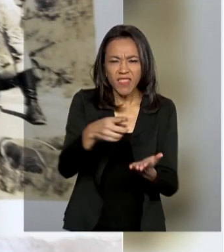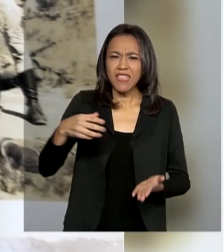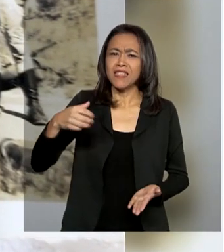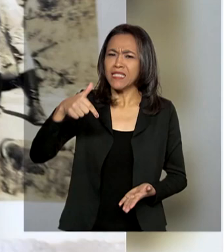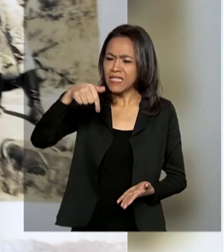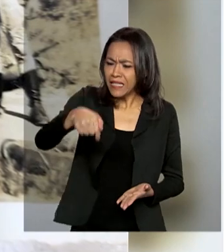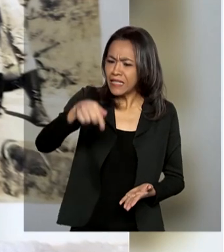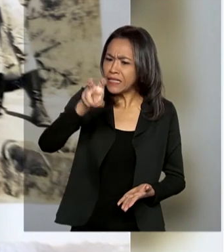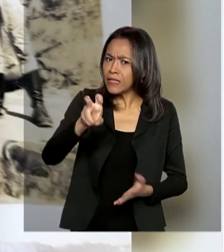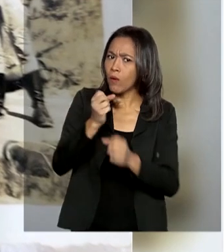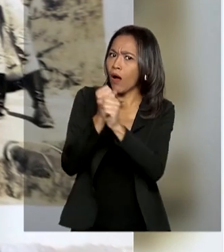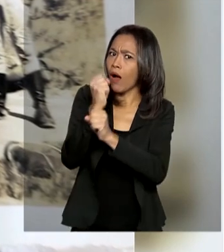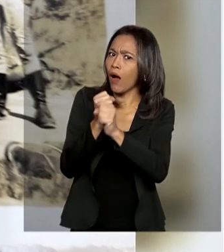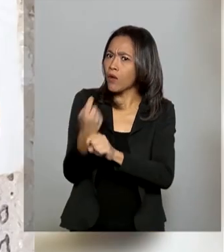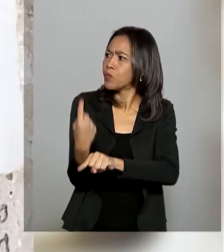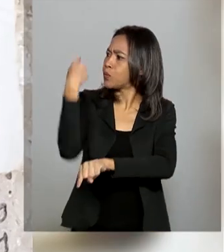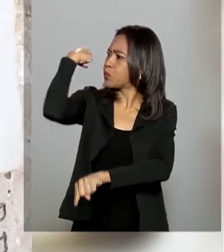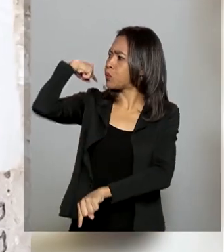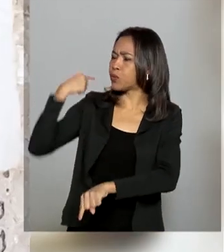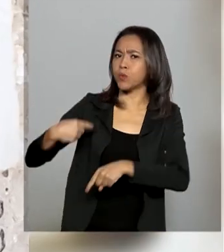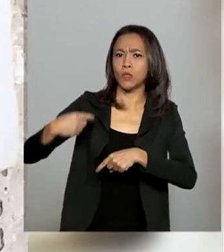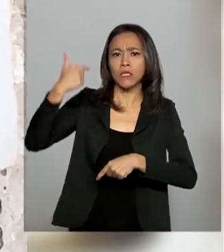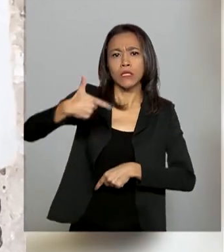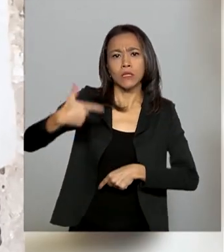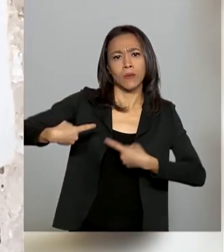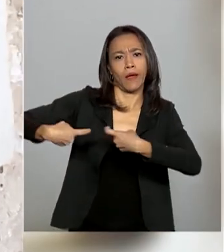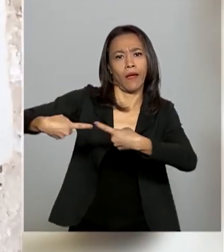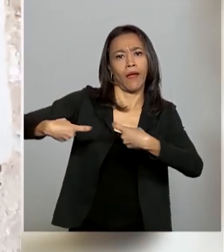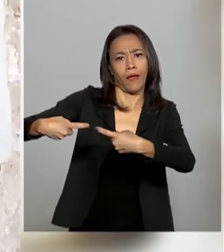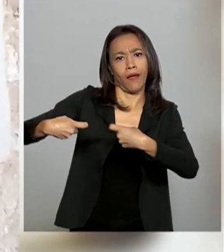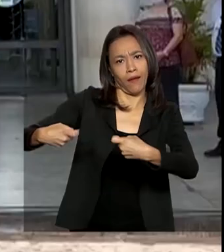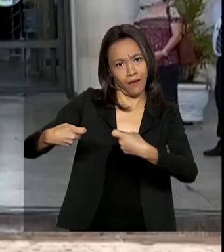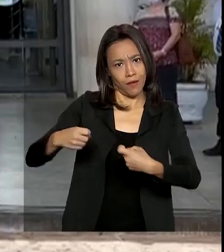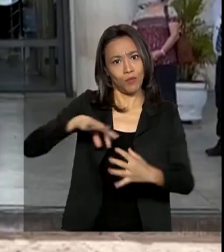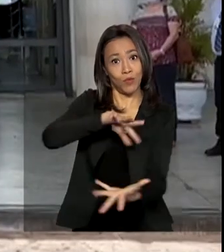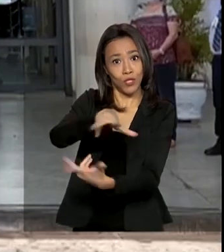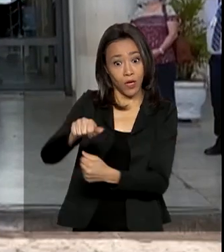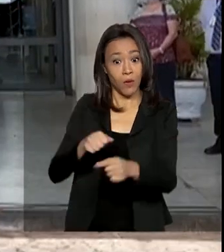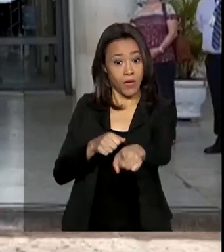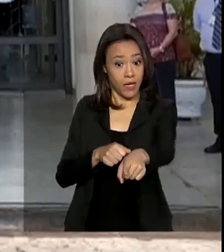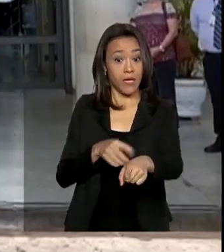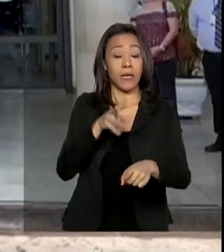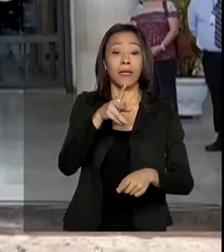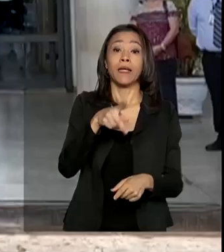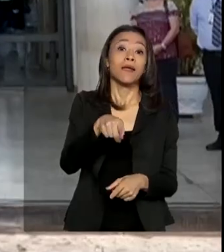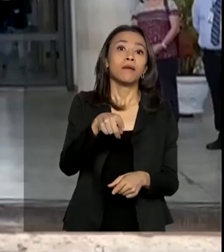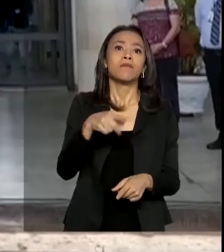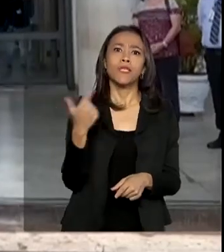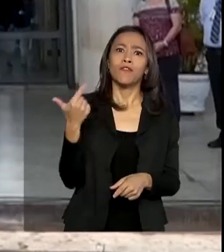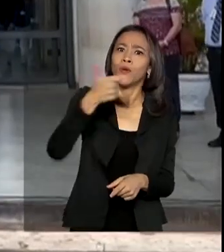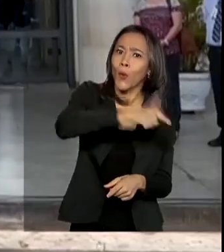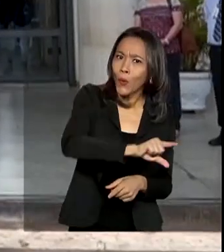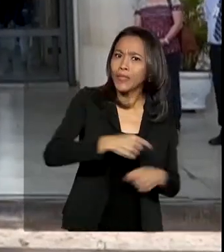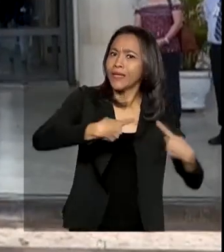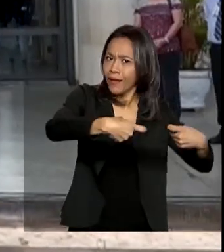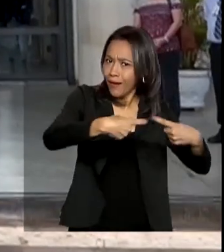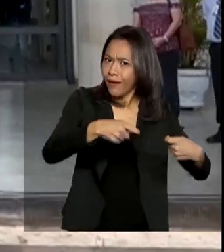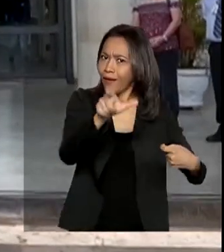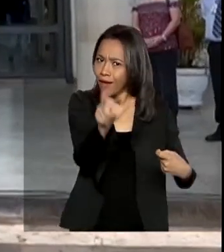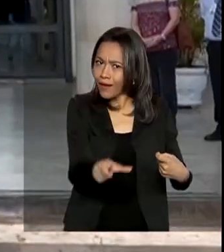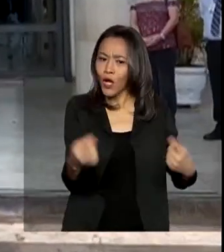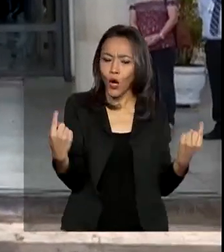combater a Segunda Guerra Mundial, o segundo-tenente, Irmando Piveta, batalhou em outra guerra, dessa vez